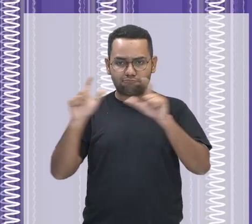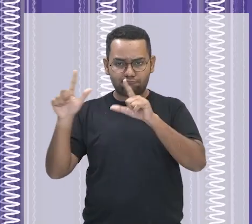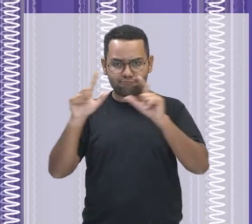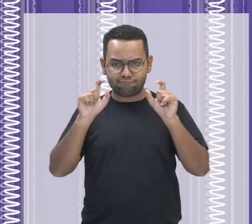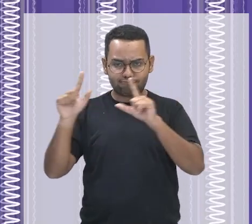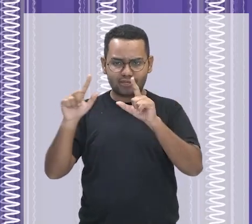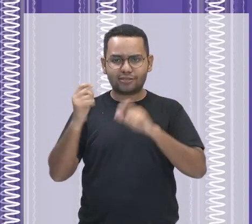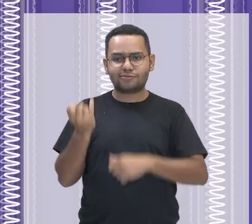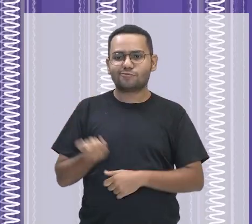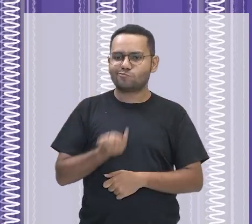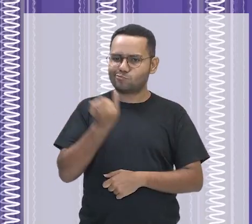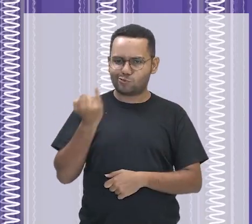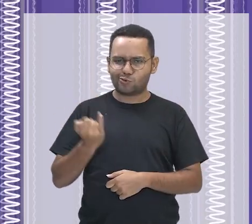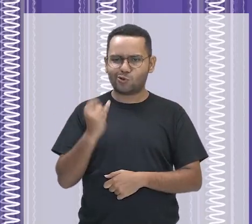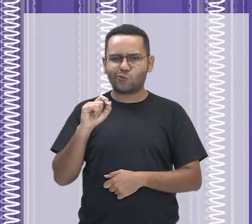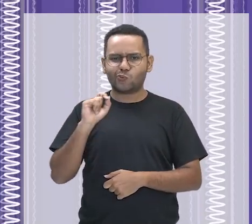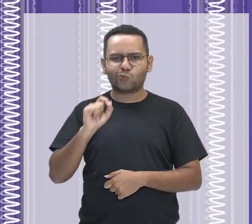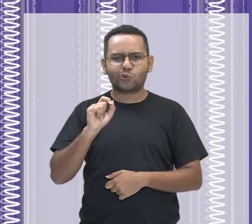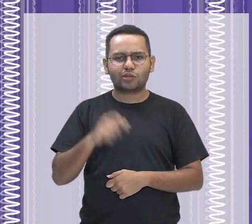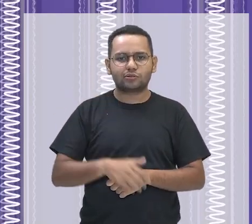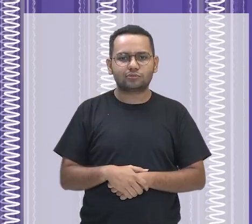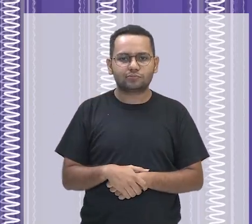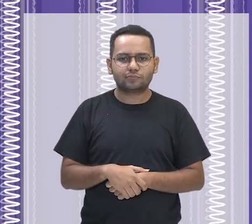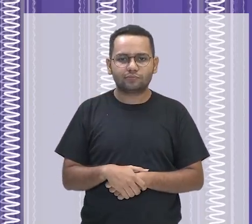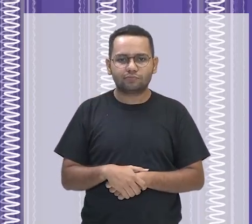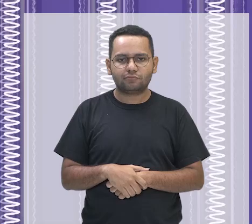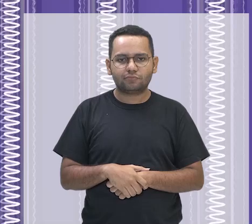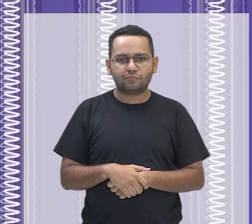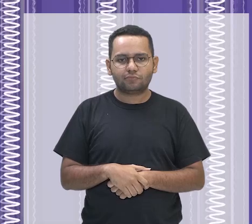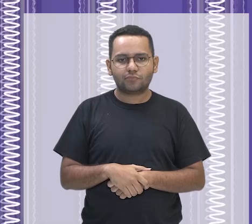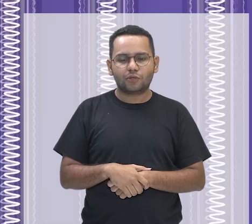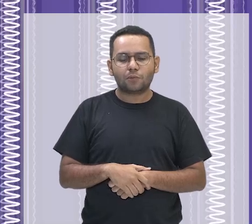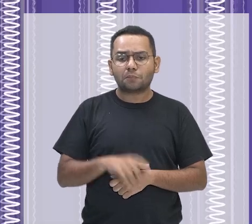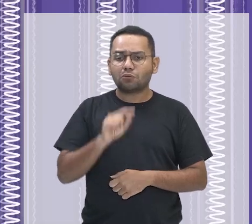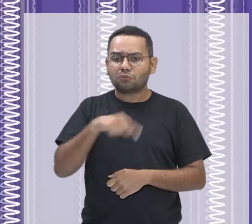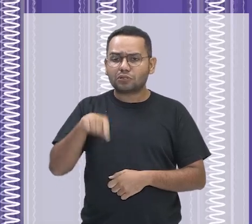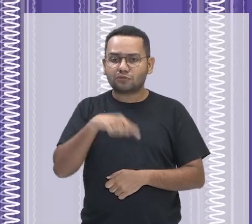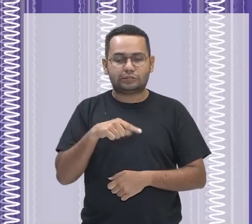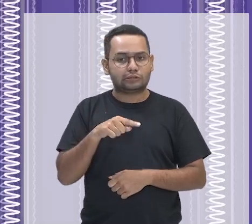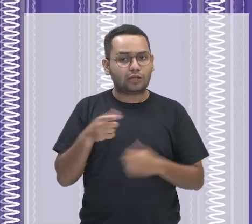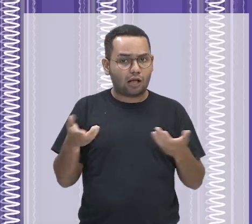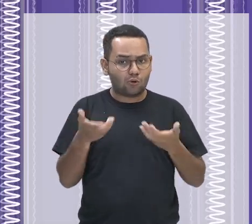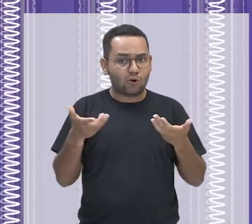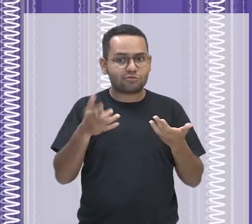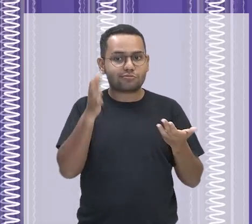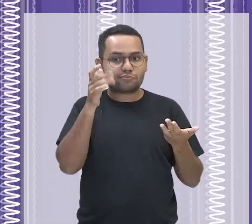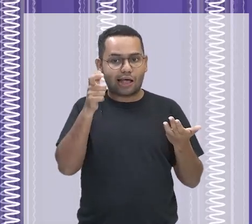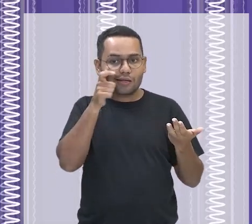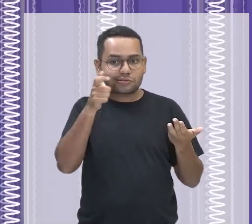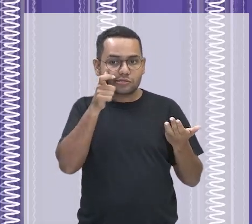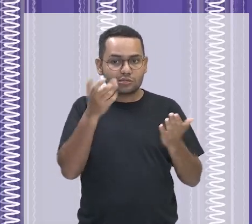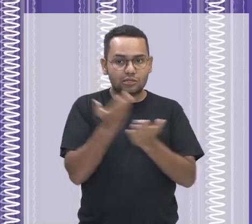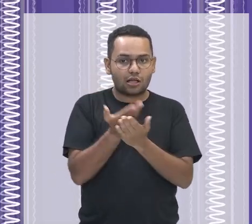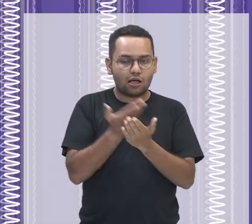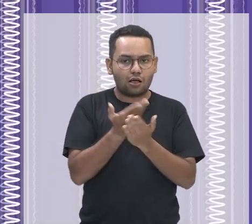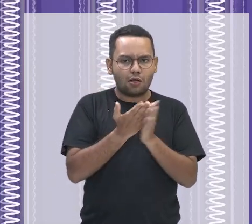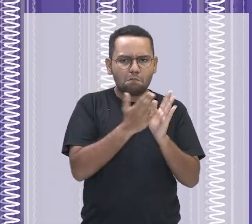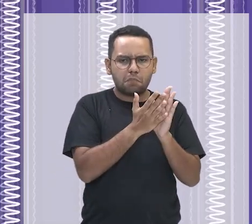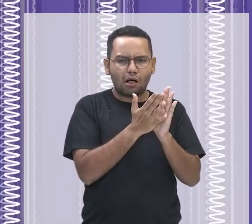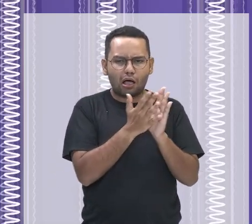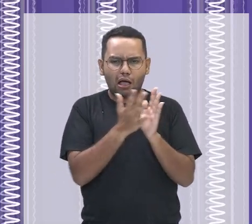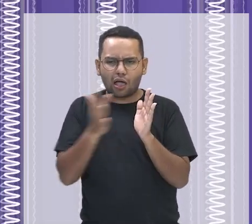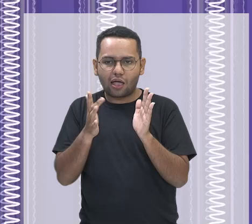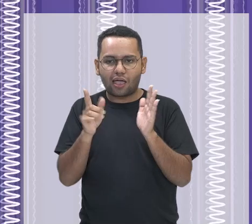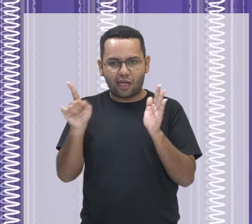resumir um pouco a nossa caminhada ao longo da aula de hoje, que nós, no primeiro momento, falamos sobre os conceitos de ética